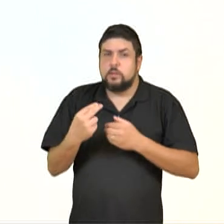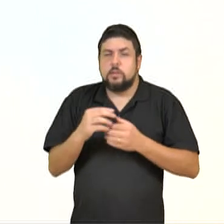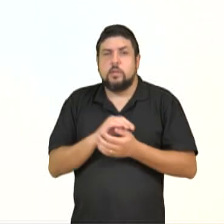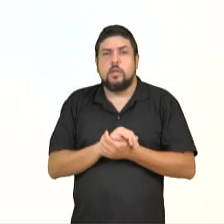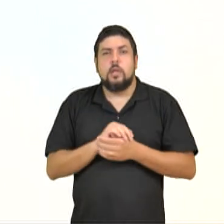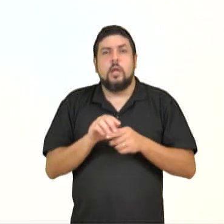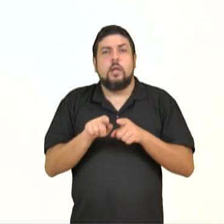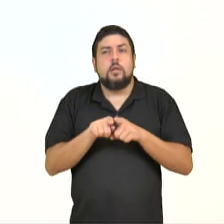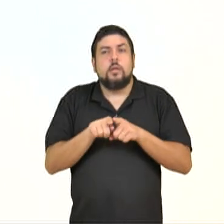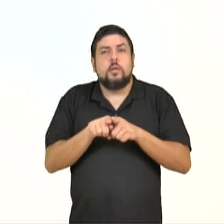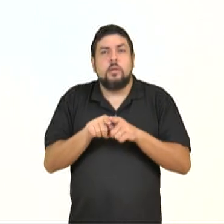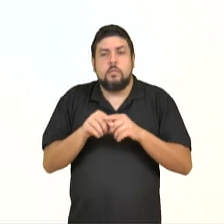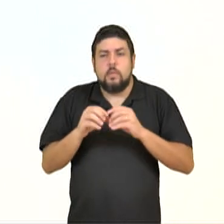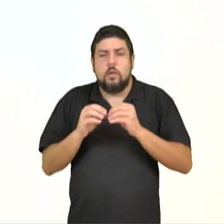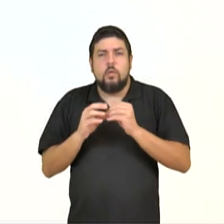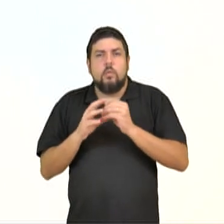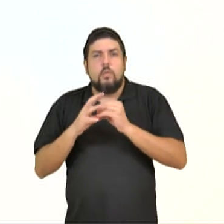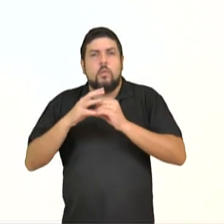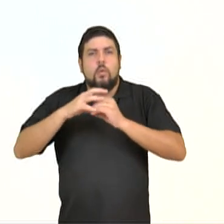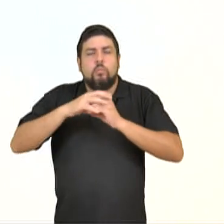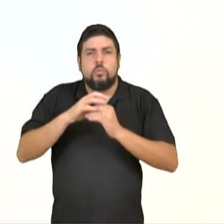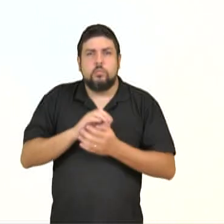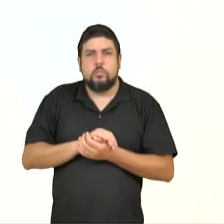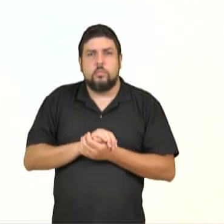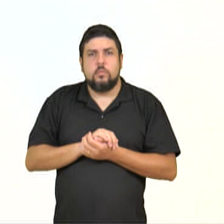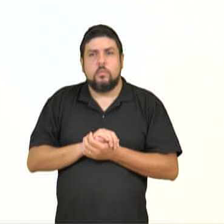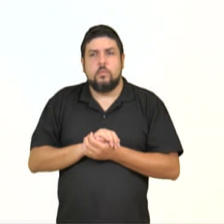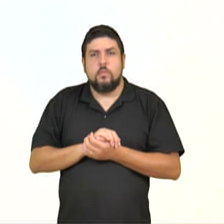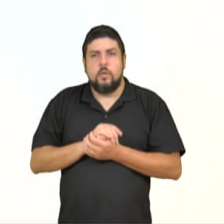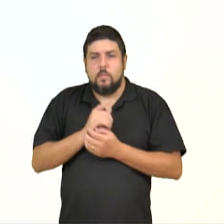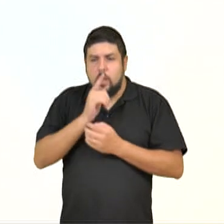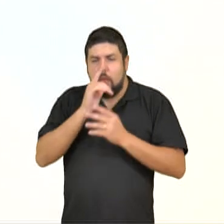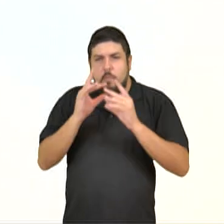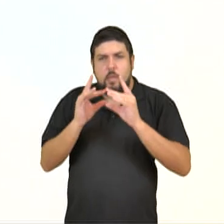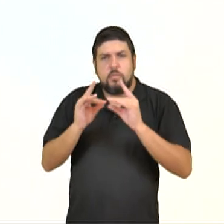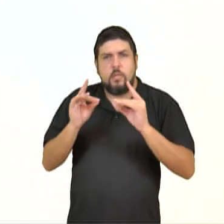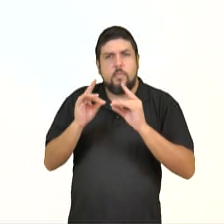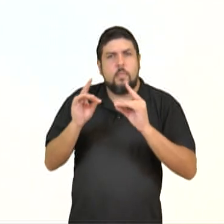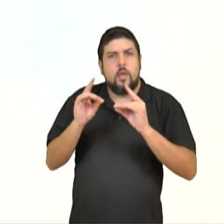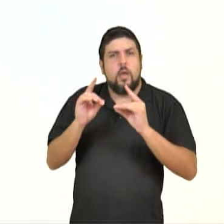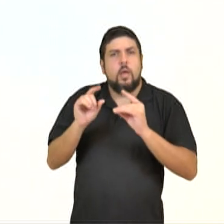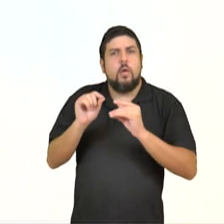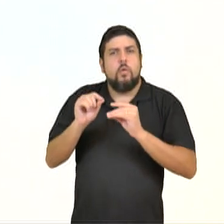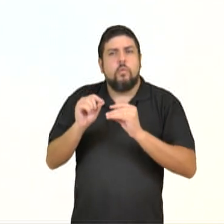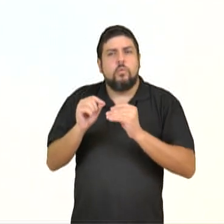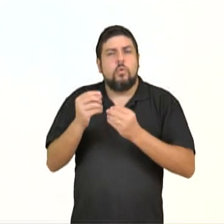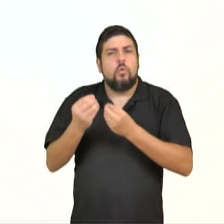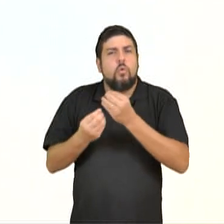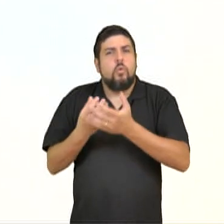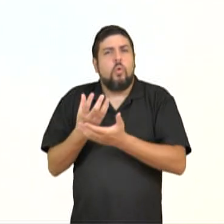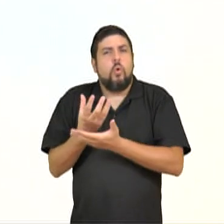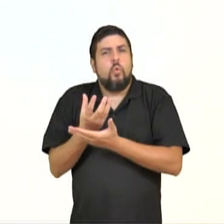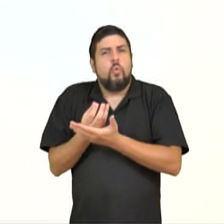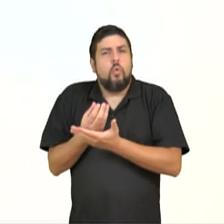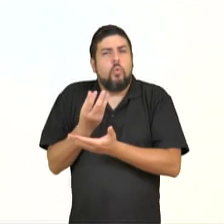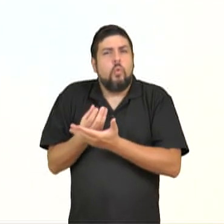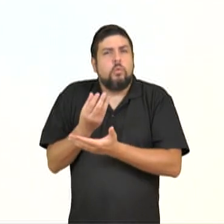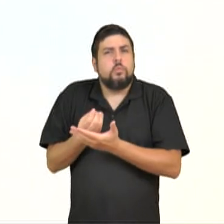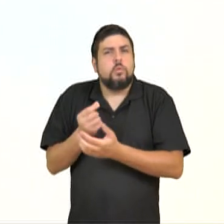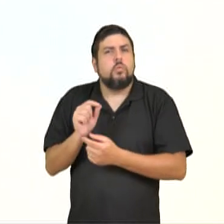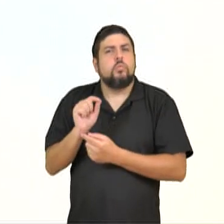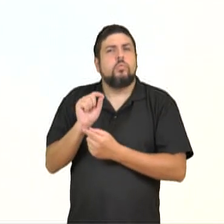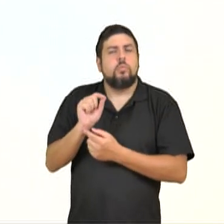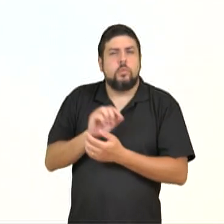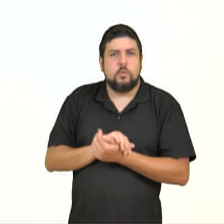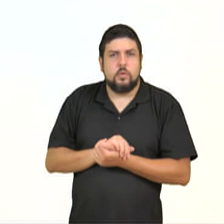atividade celular. Esse líquido é drenado pelos, então o nome da estrutura você vai colocar aí,